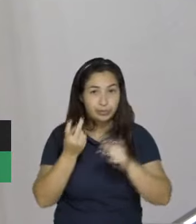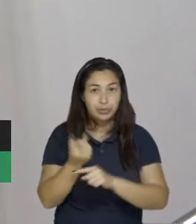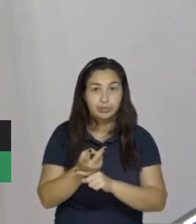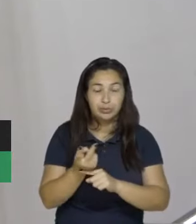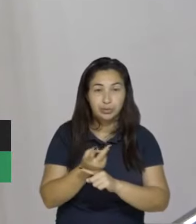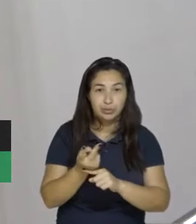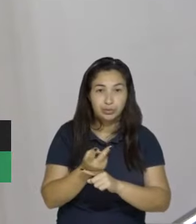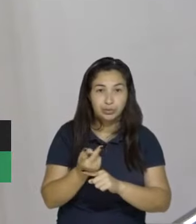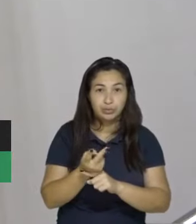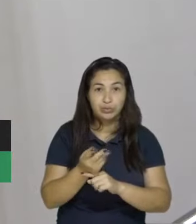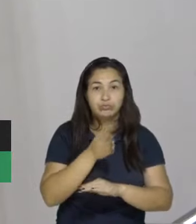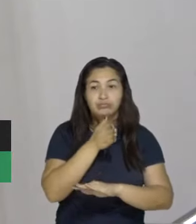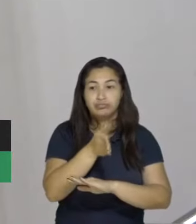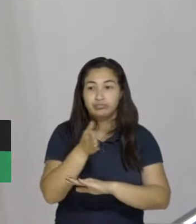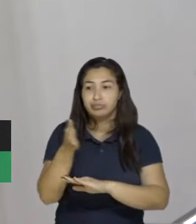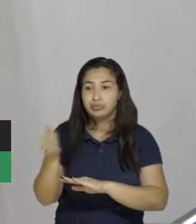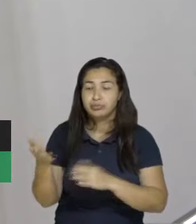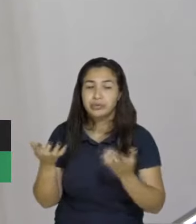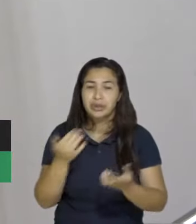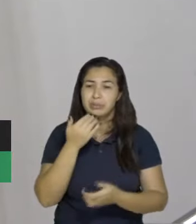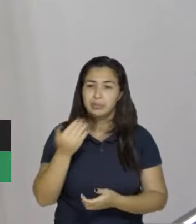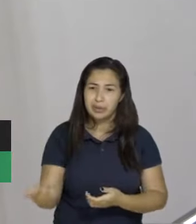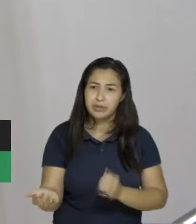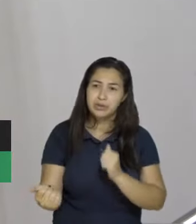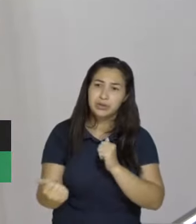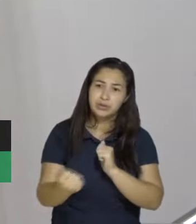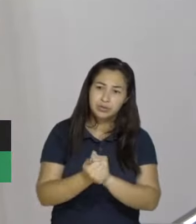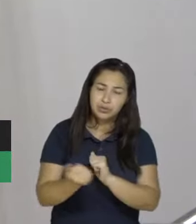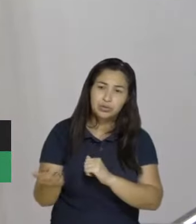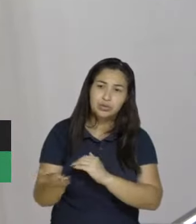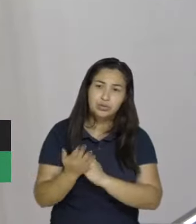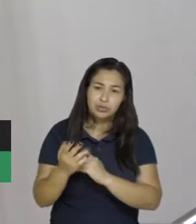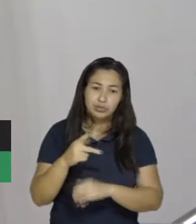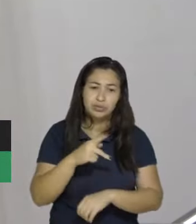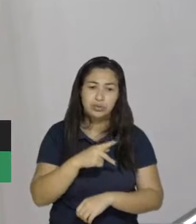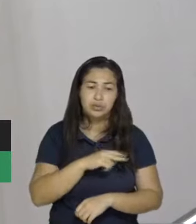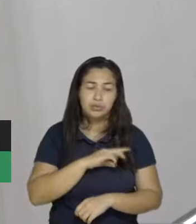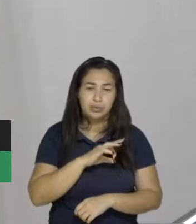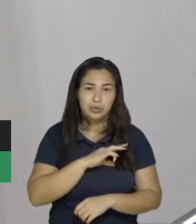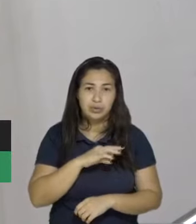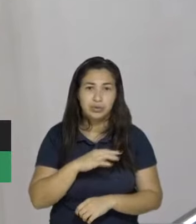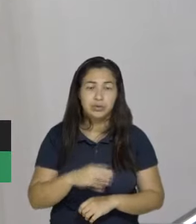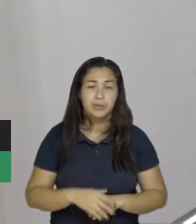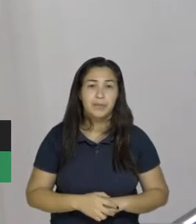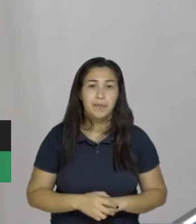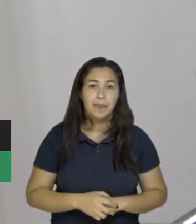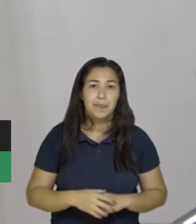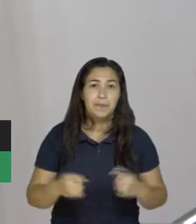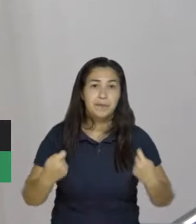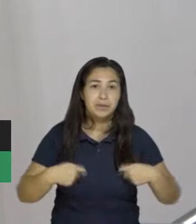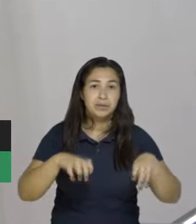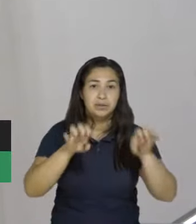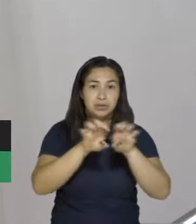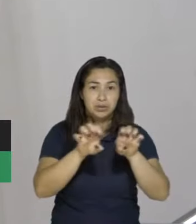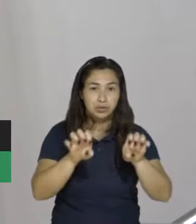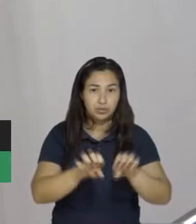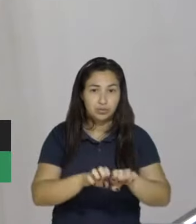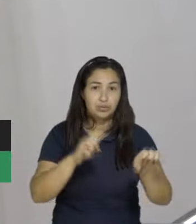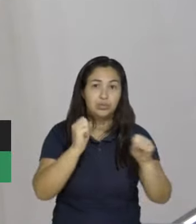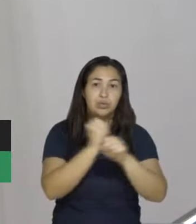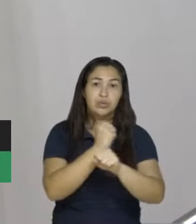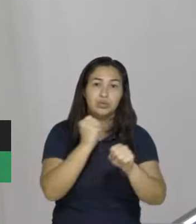gabinete. Enquanto prefeito da cidade de Pouso Redondo, eu investi em estrutura com construção